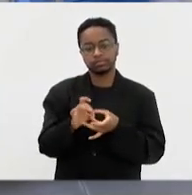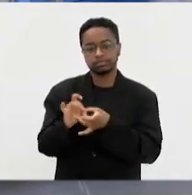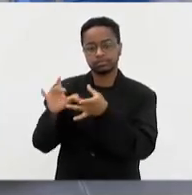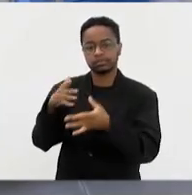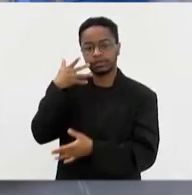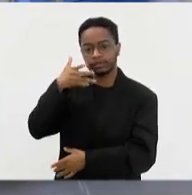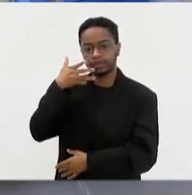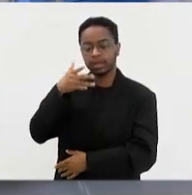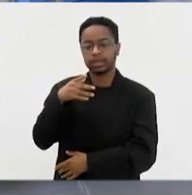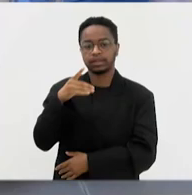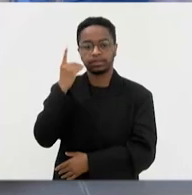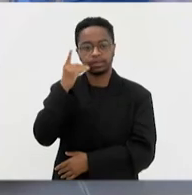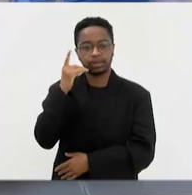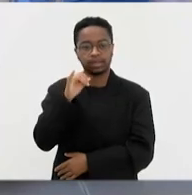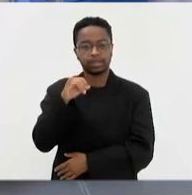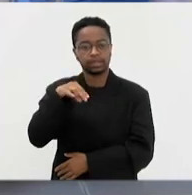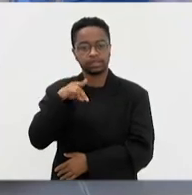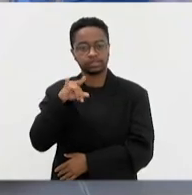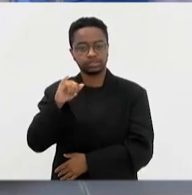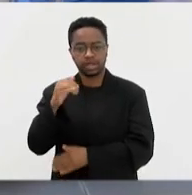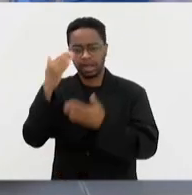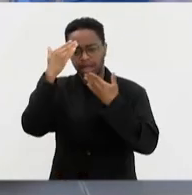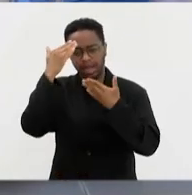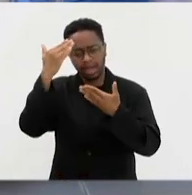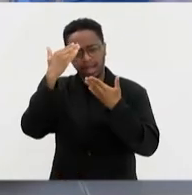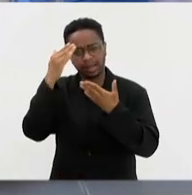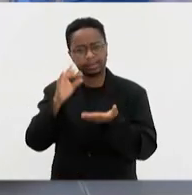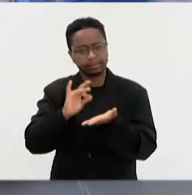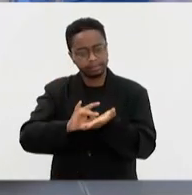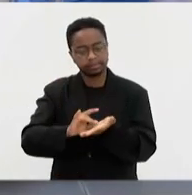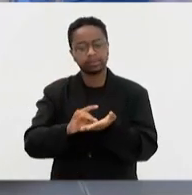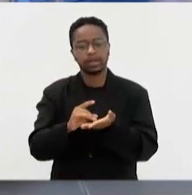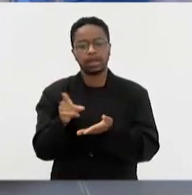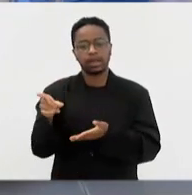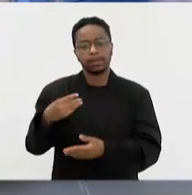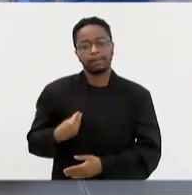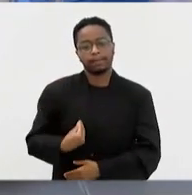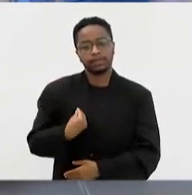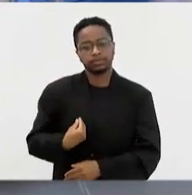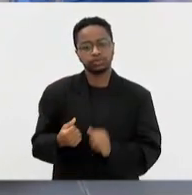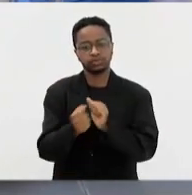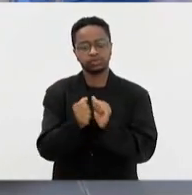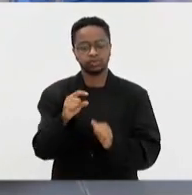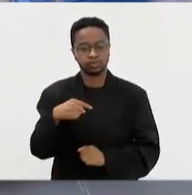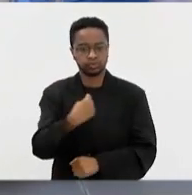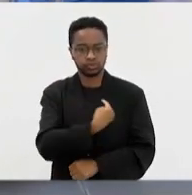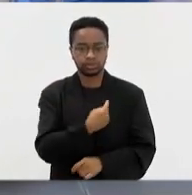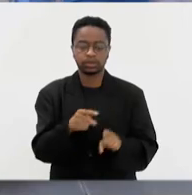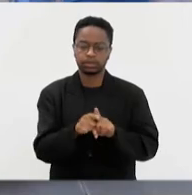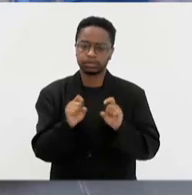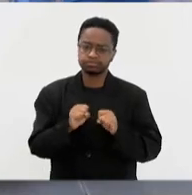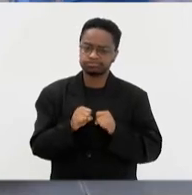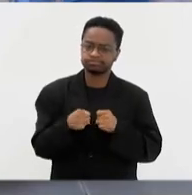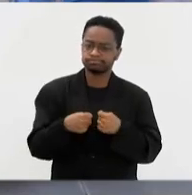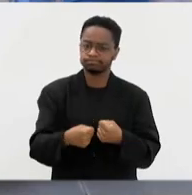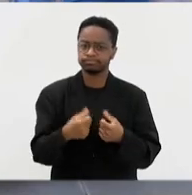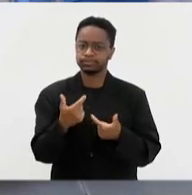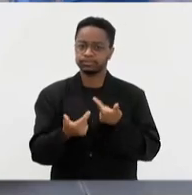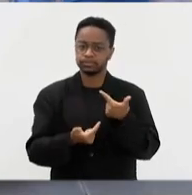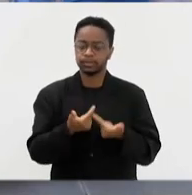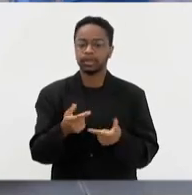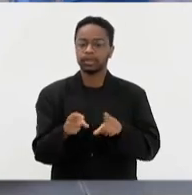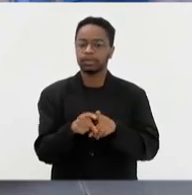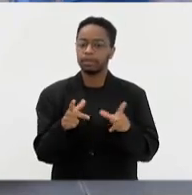Armelau, agradecendo muito, né, a sua presença conosco, a sua dedicação, ver